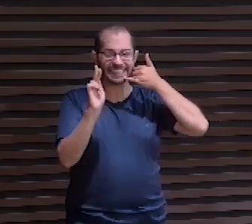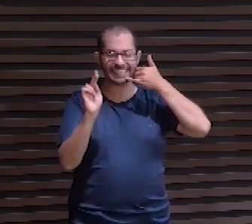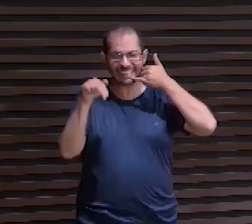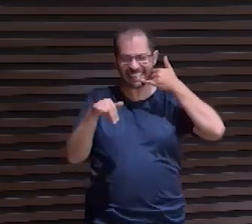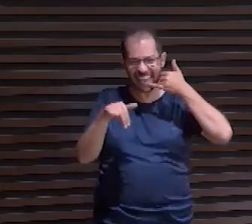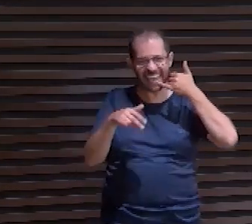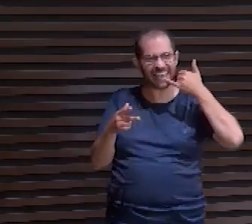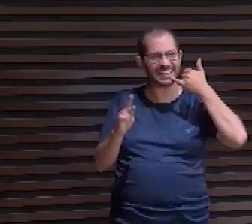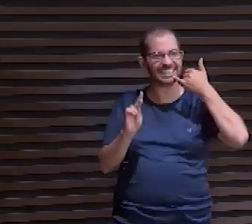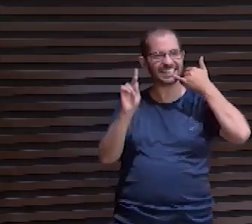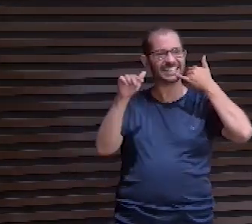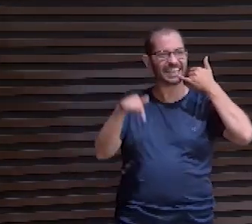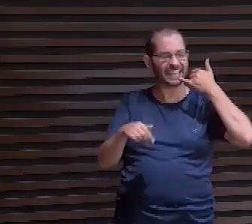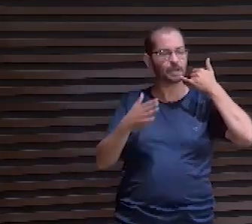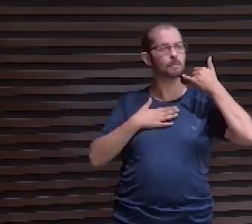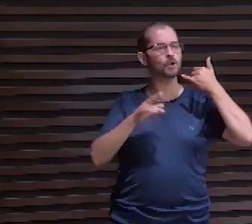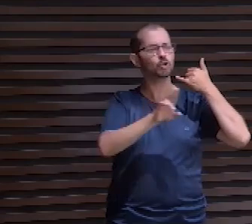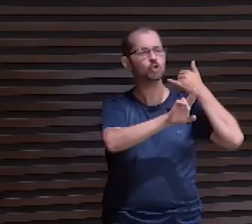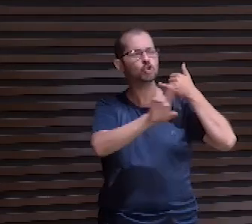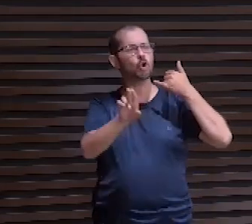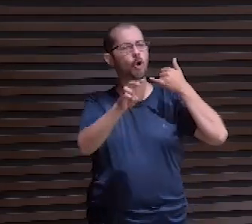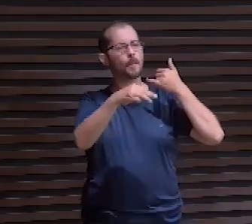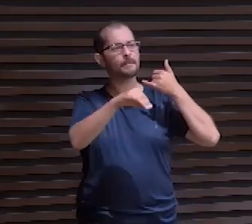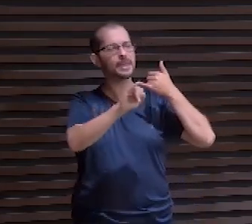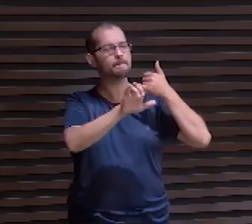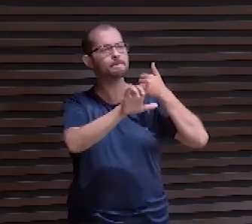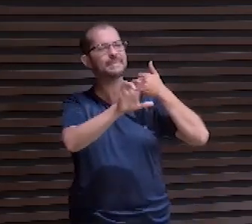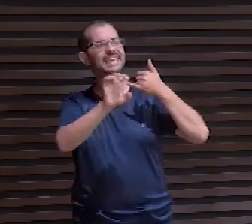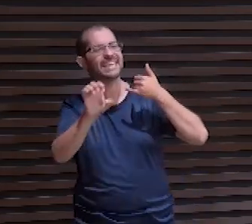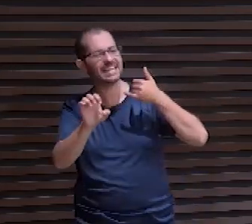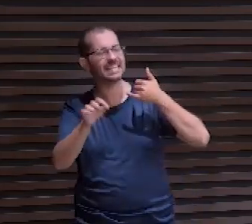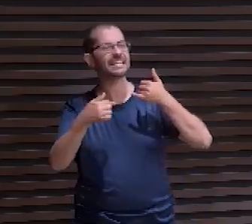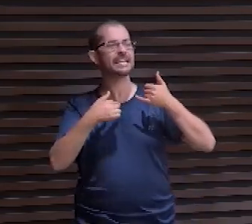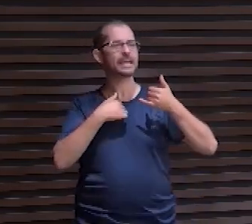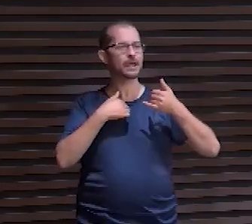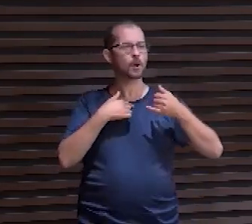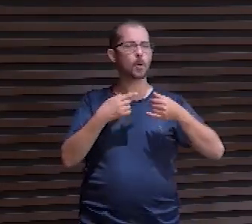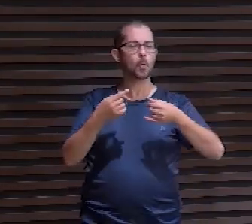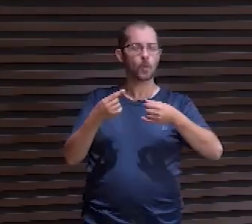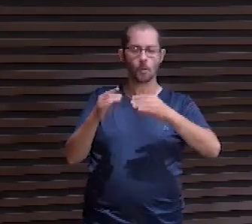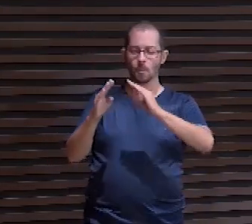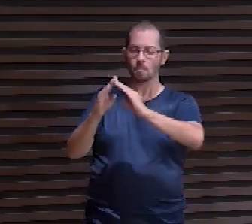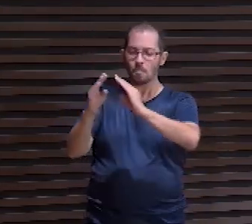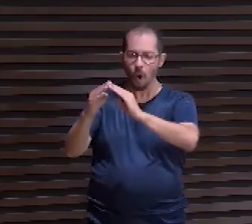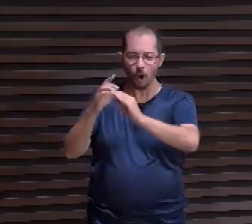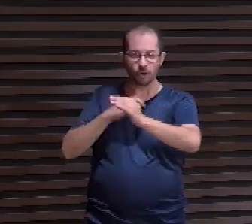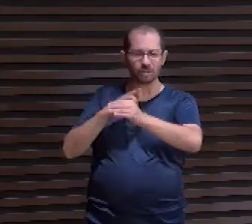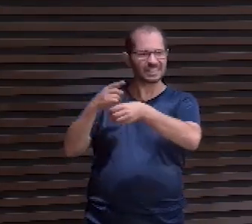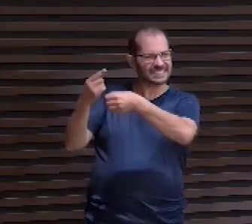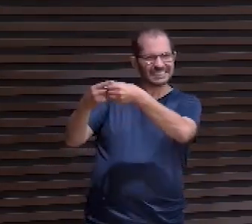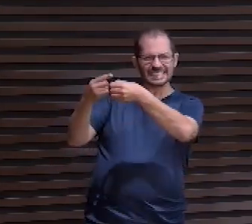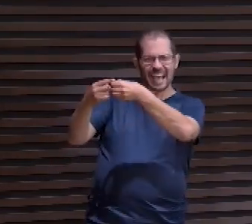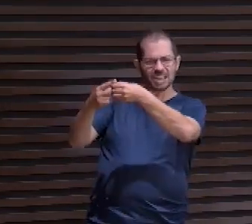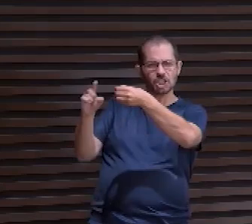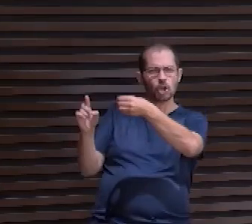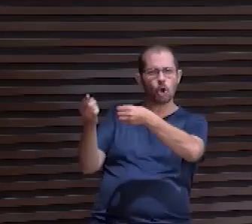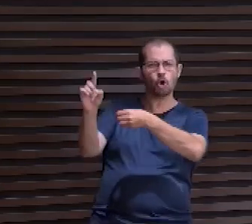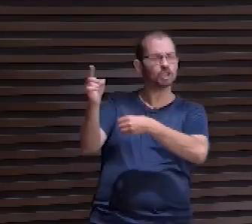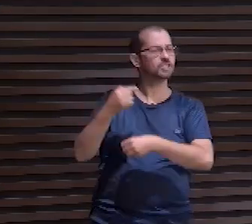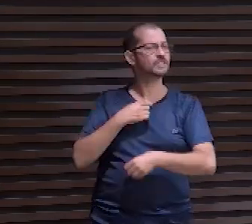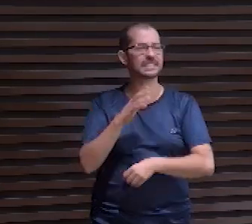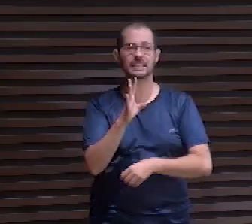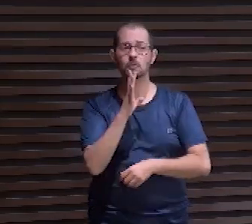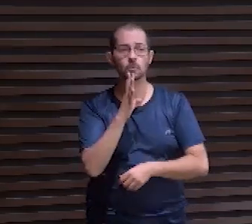Galbi, me chamo Millie, eu sou de Harrisburg, Pensilvânia. Você não me conhece, mas